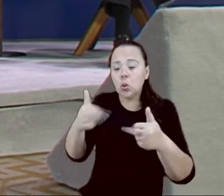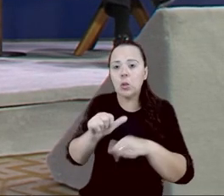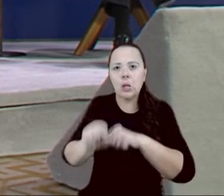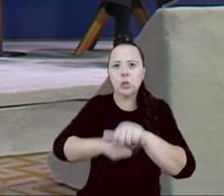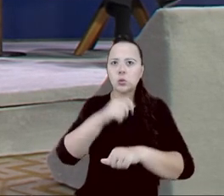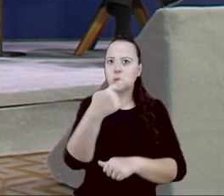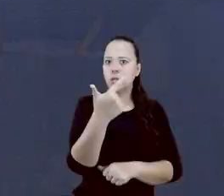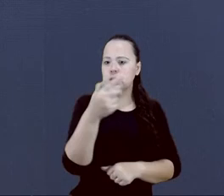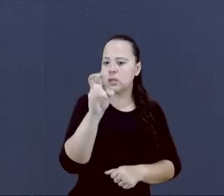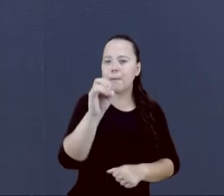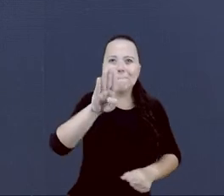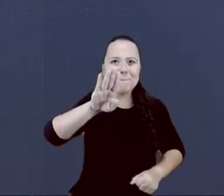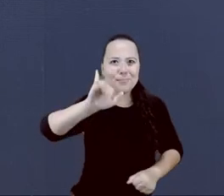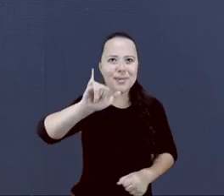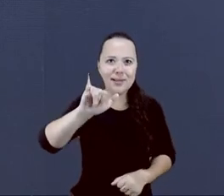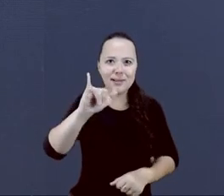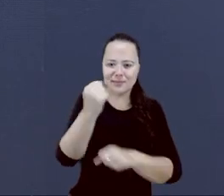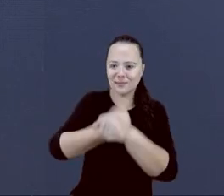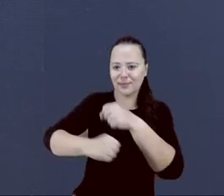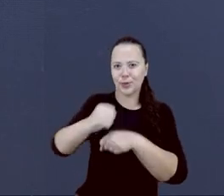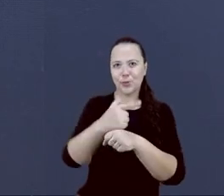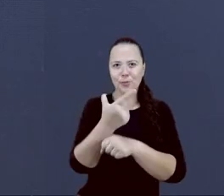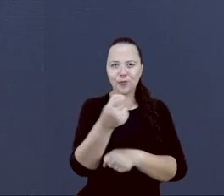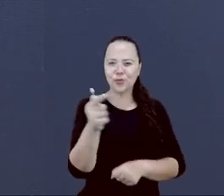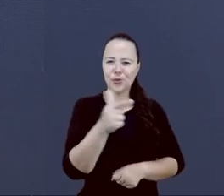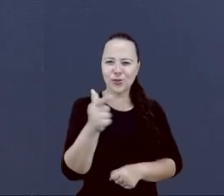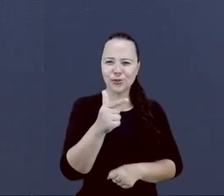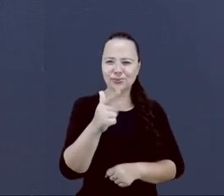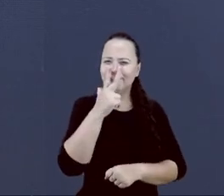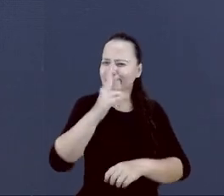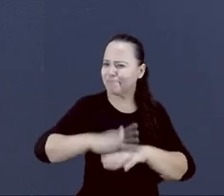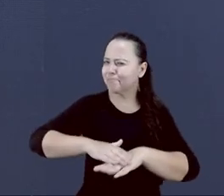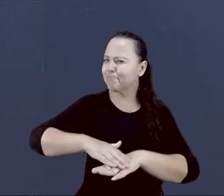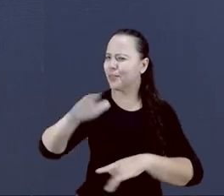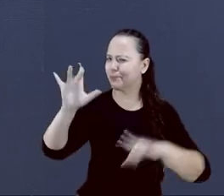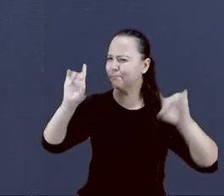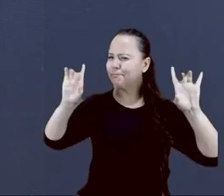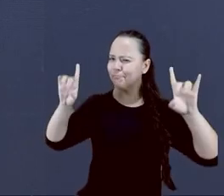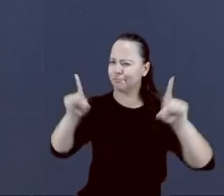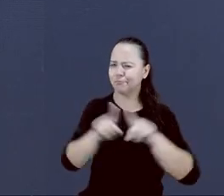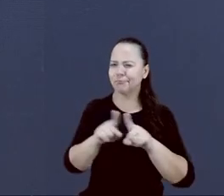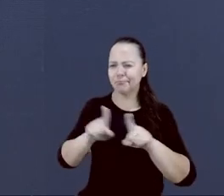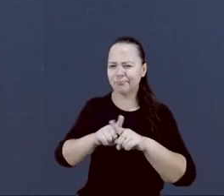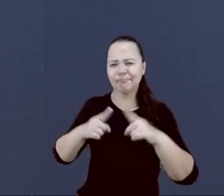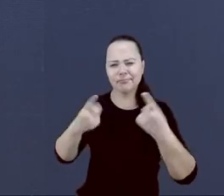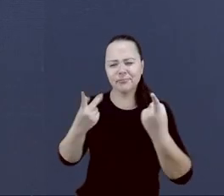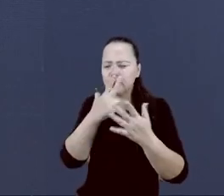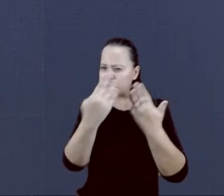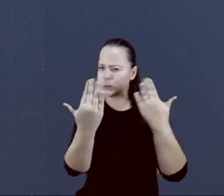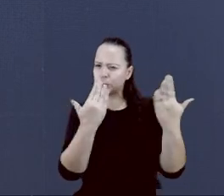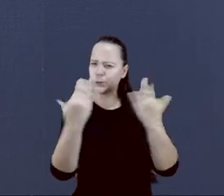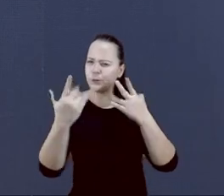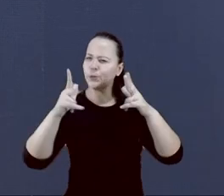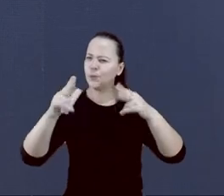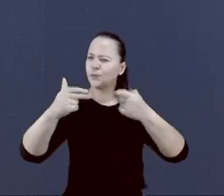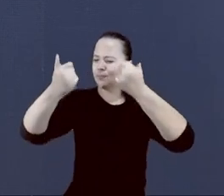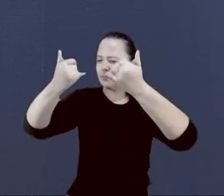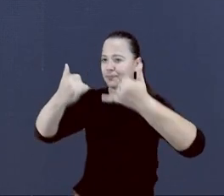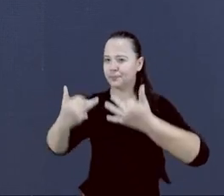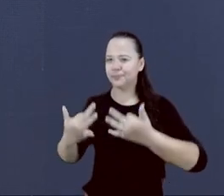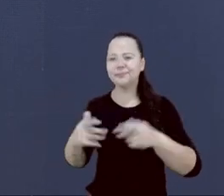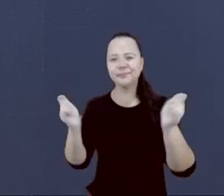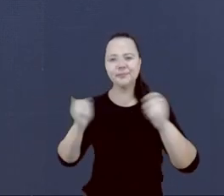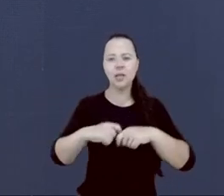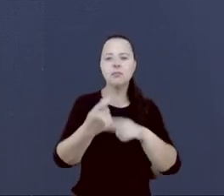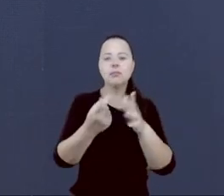em 2022 né então o mercado ficou mais eficiente também e de alguma forma assim refletindo como você comentou em preço de outros